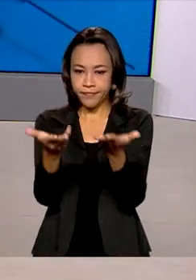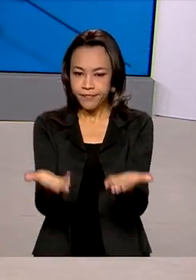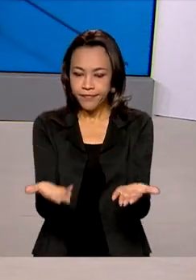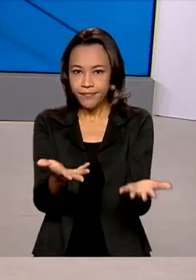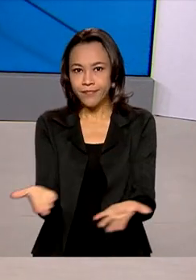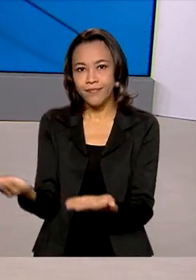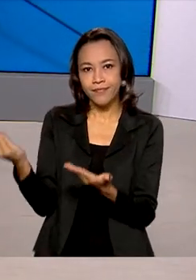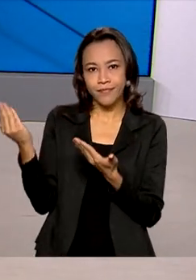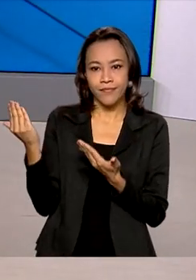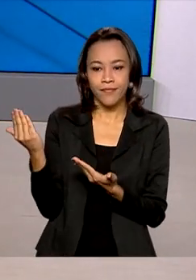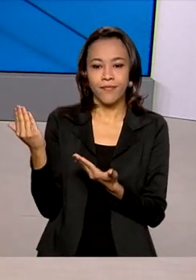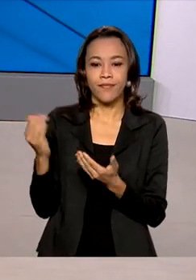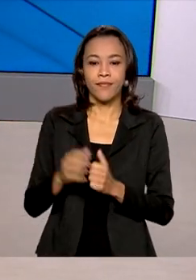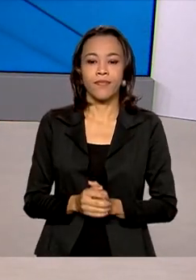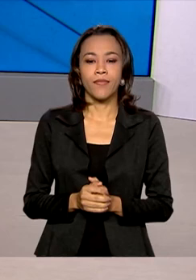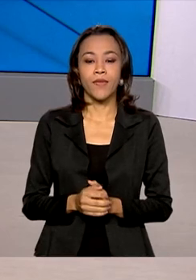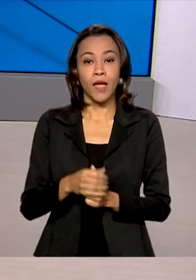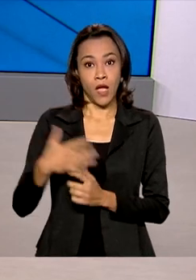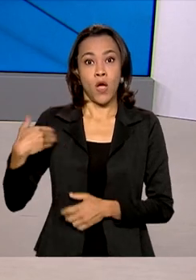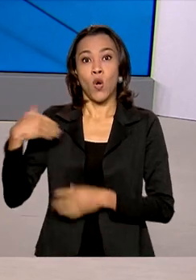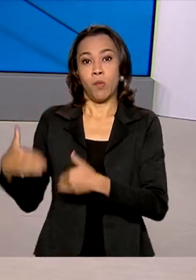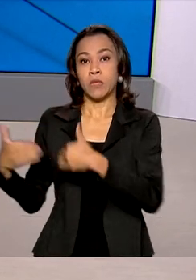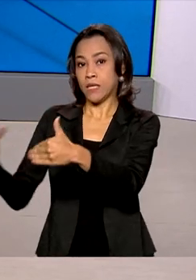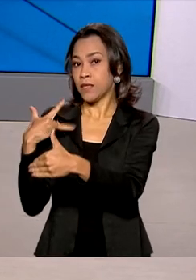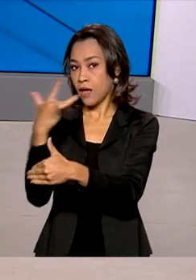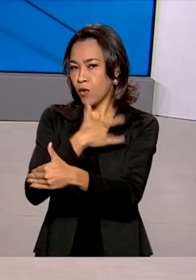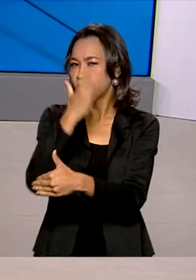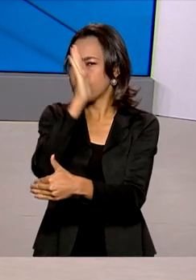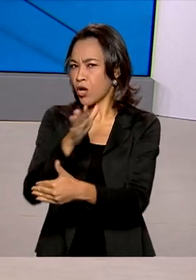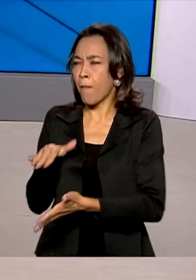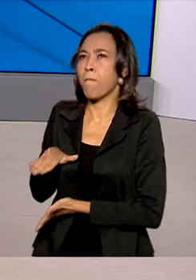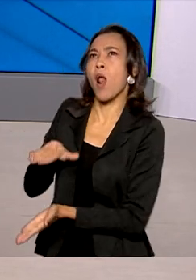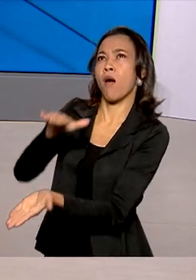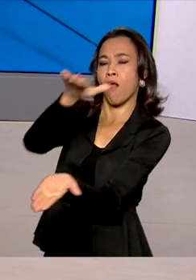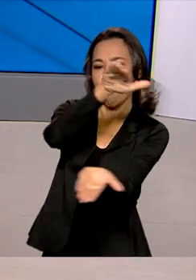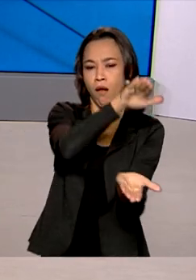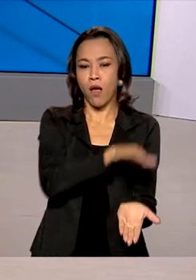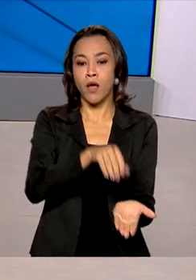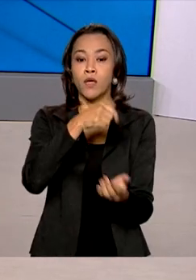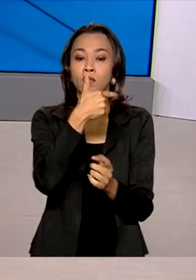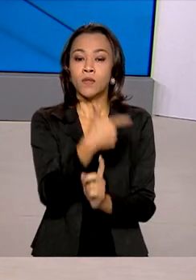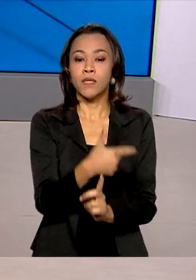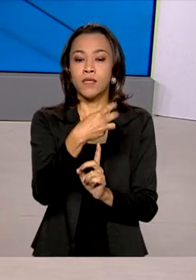telão, que aparecem agora. O Ministério da Saúde já distribuiu